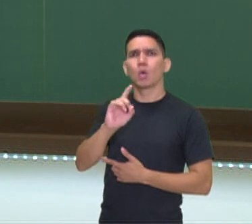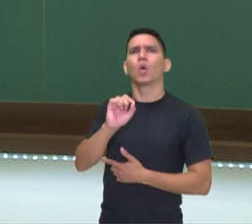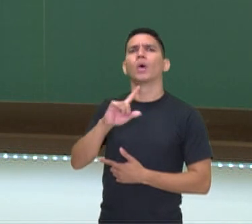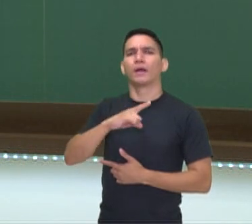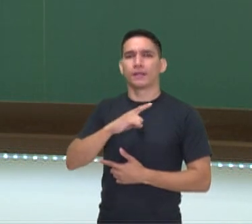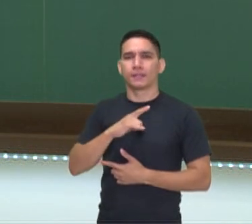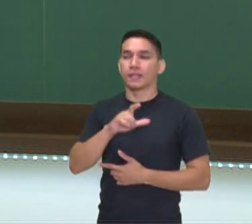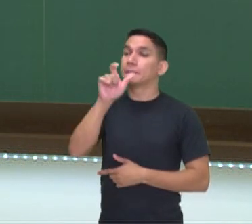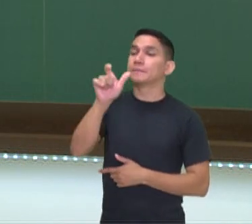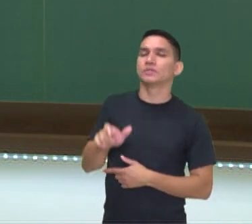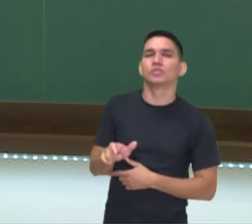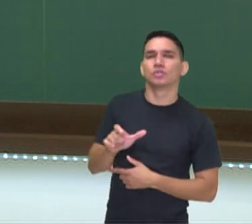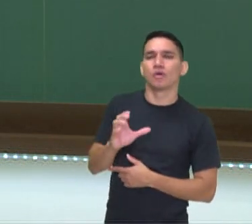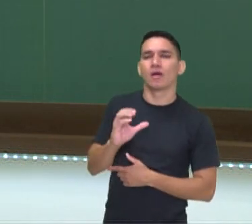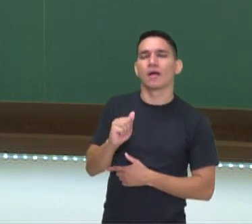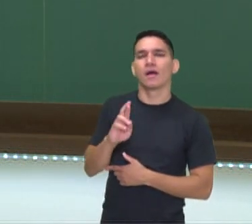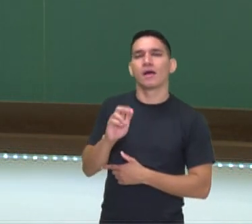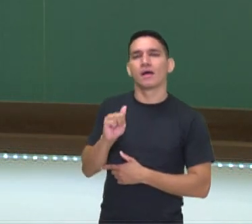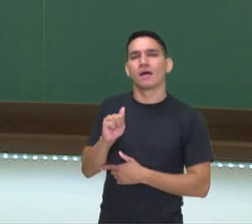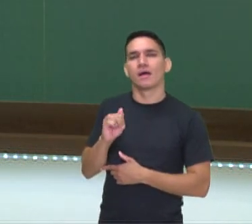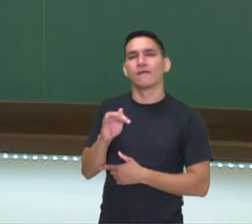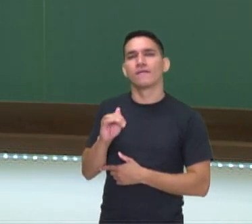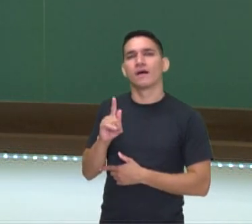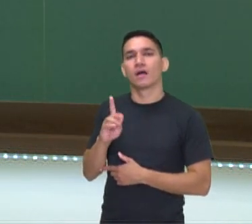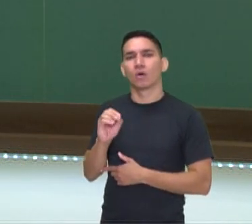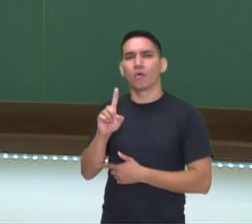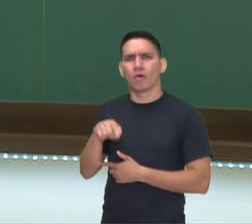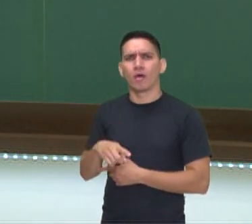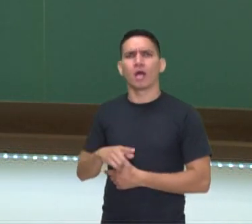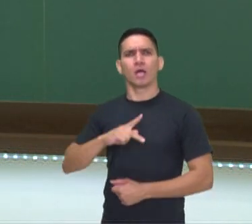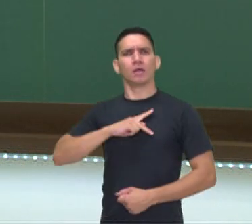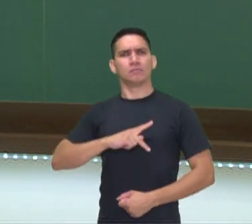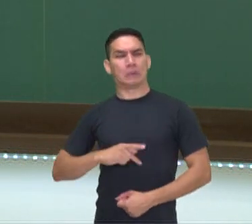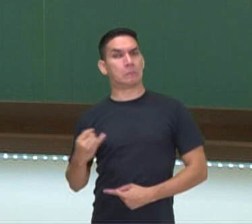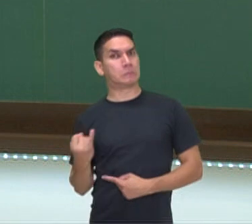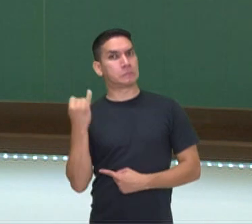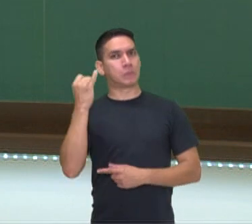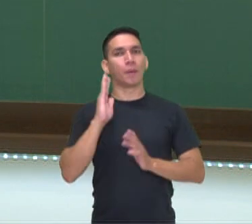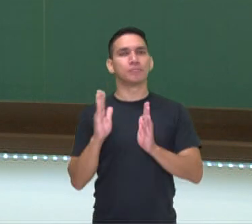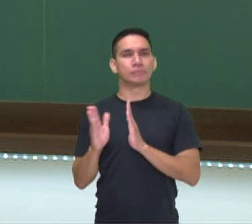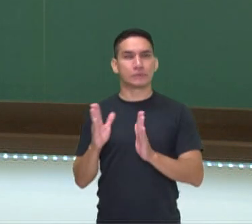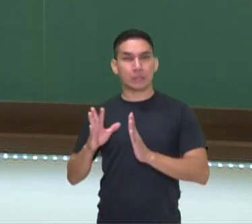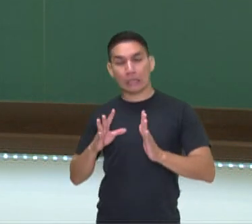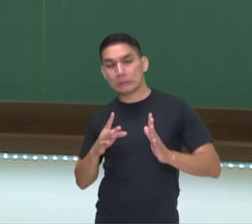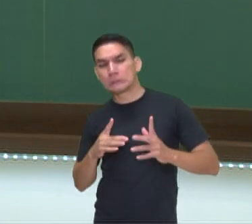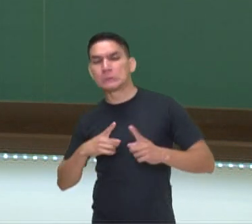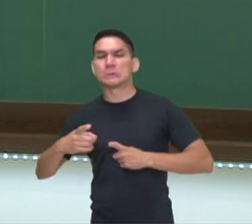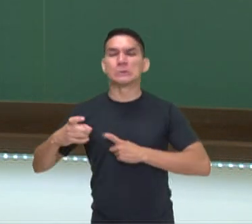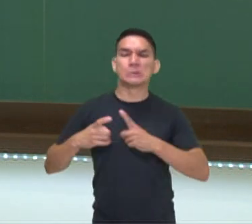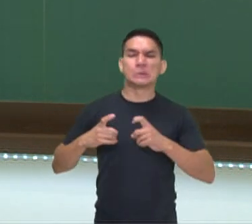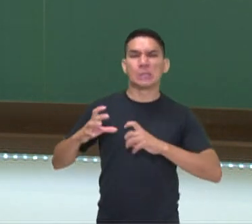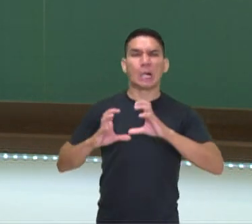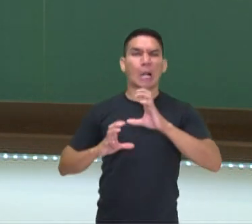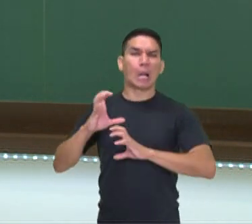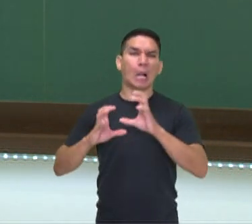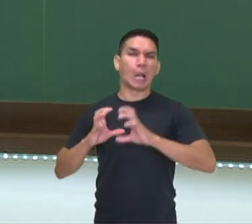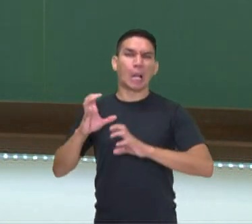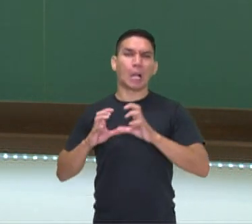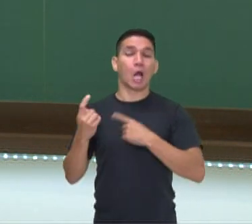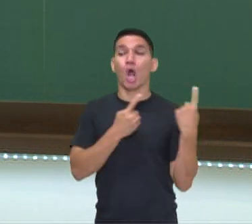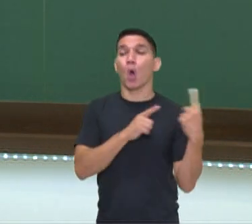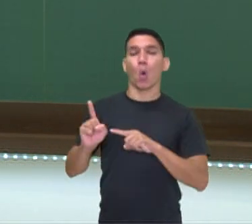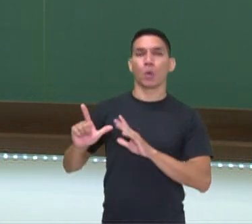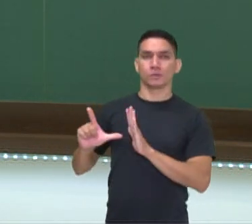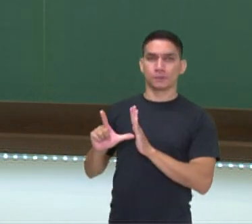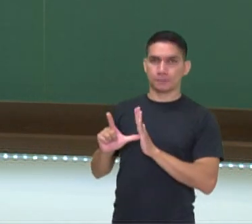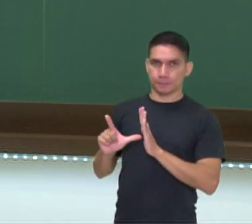foi um dos cardeais ali mais importantes nessa briga contra Lutero ali